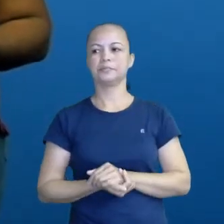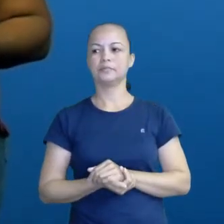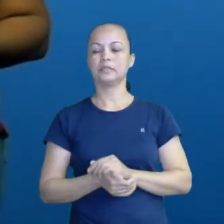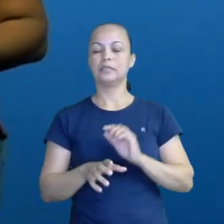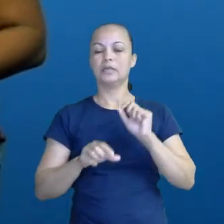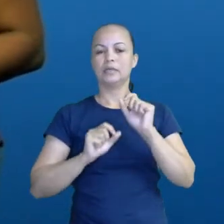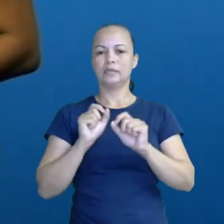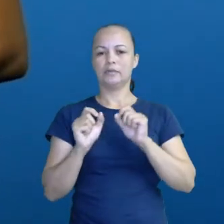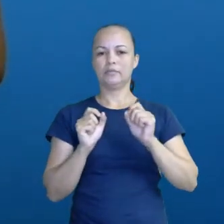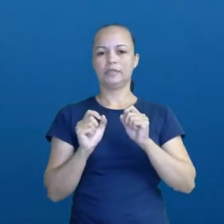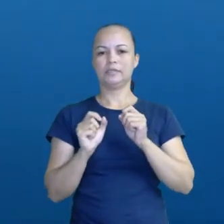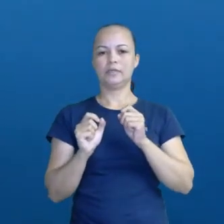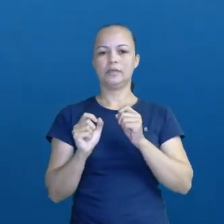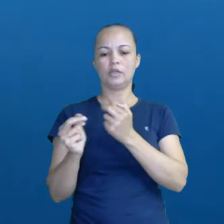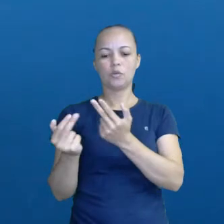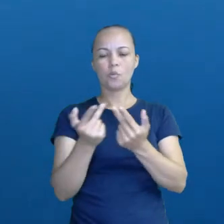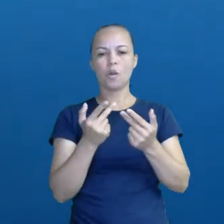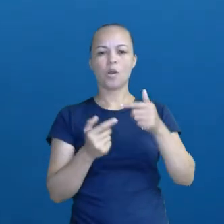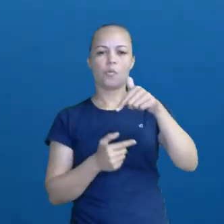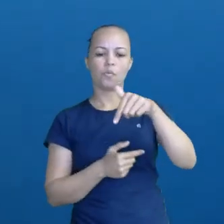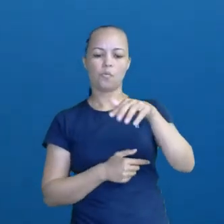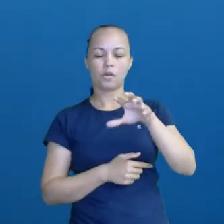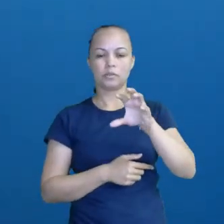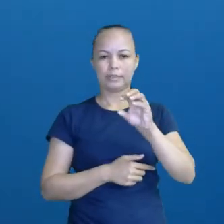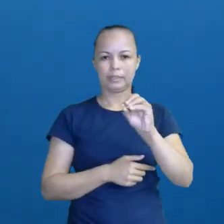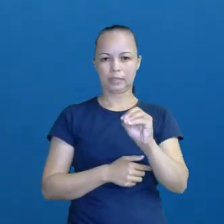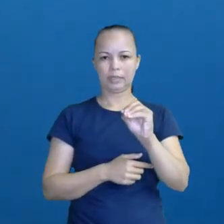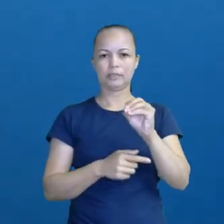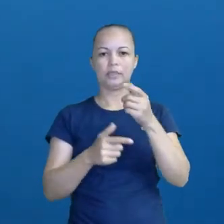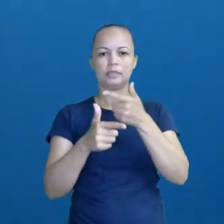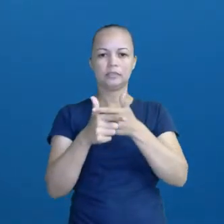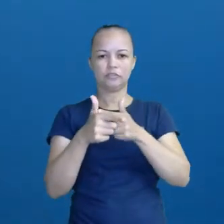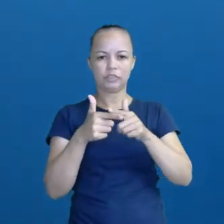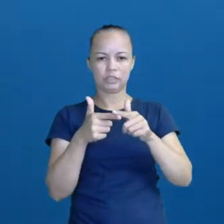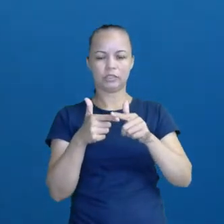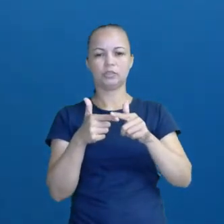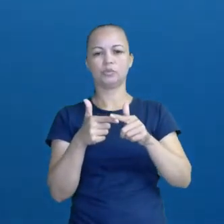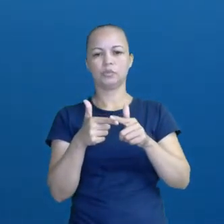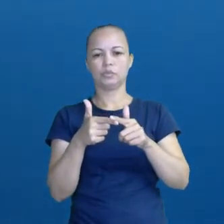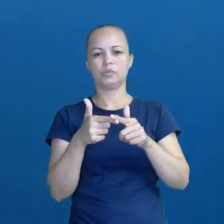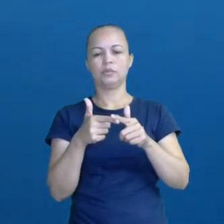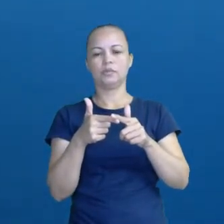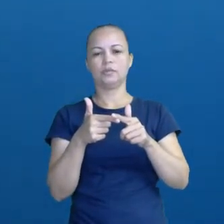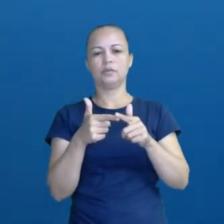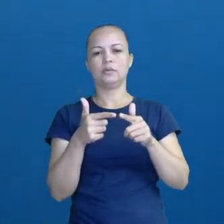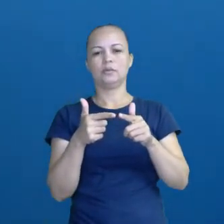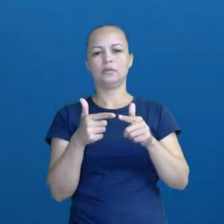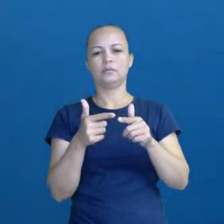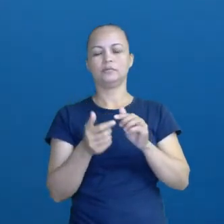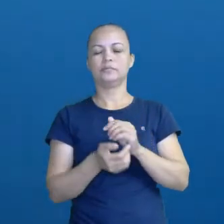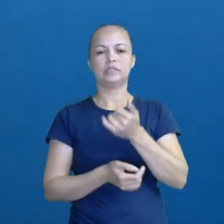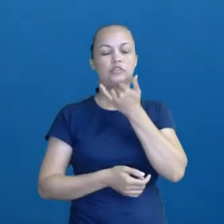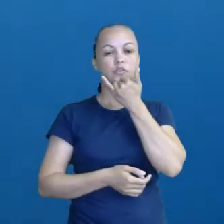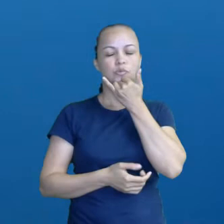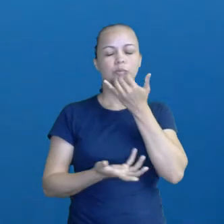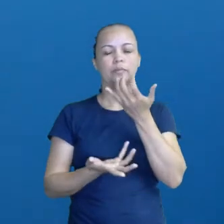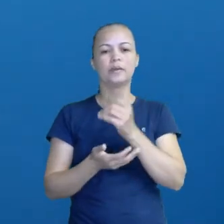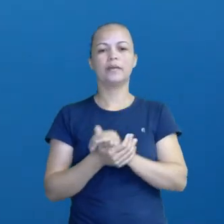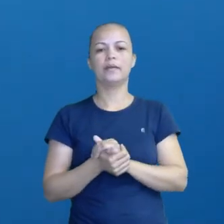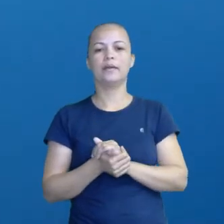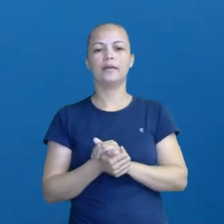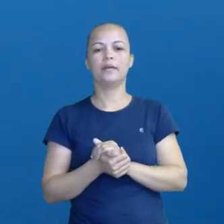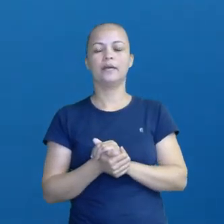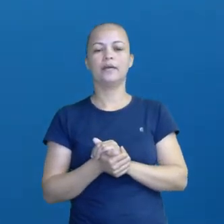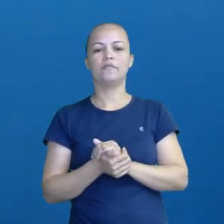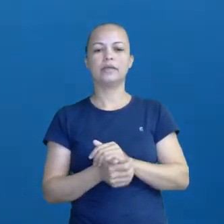que vai ser igual a 70 dividido né Desculpa aí vai